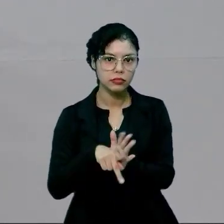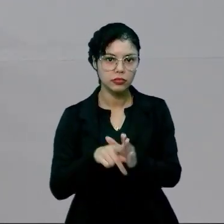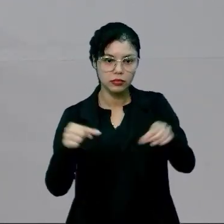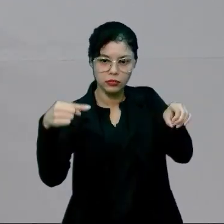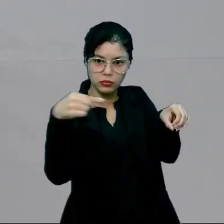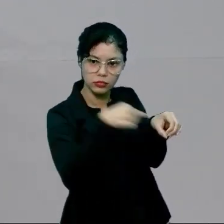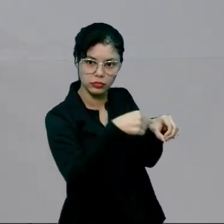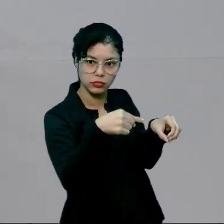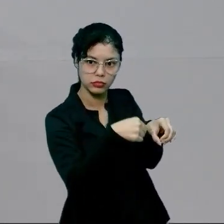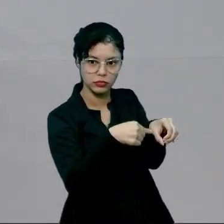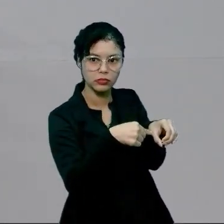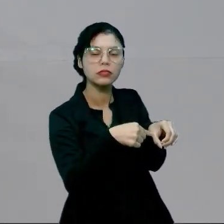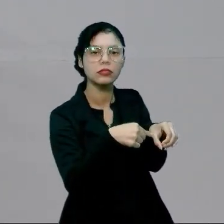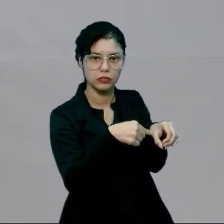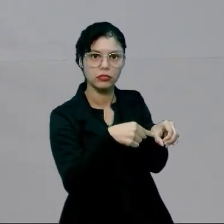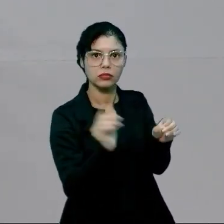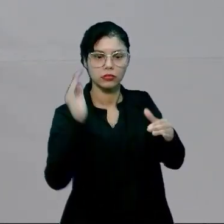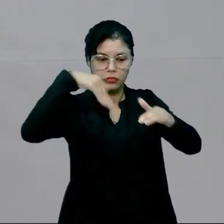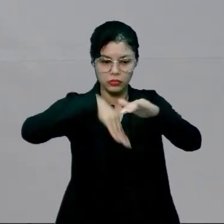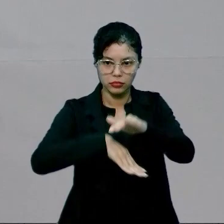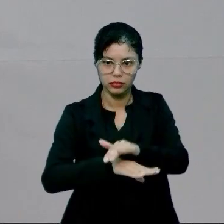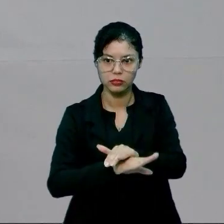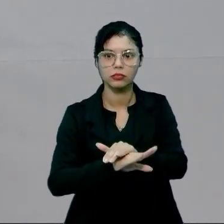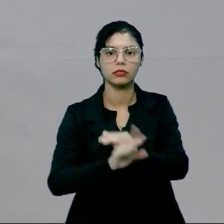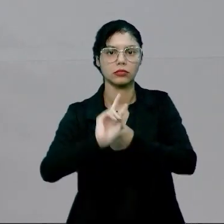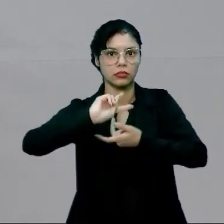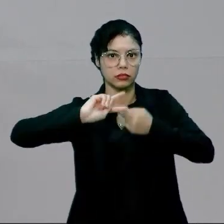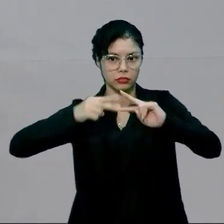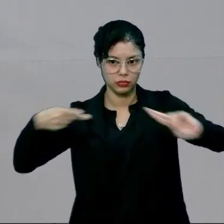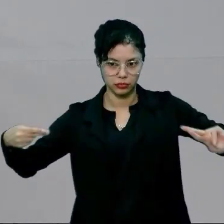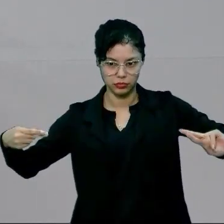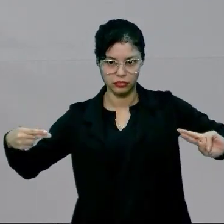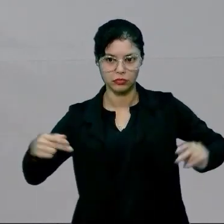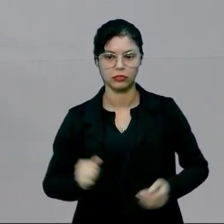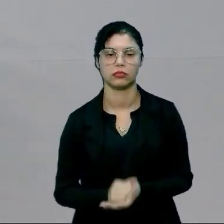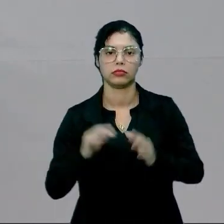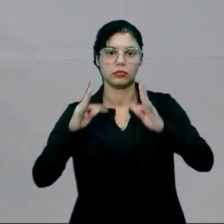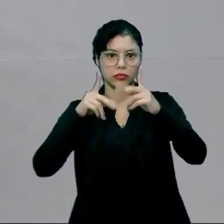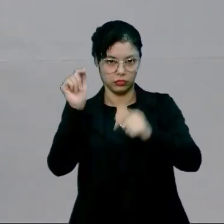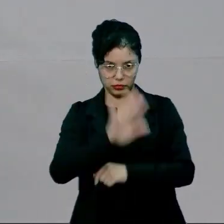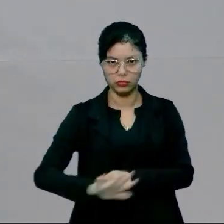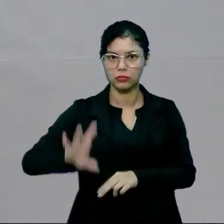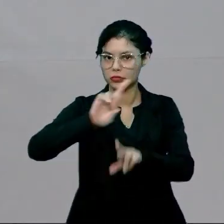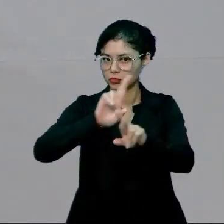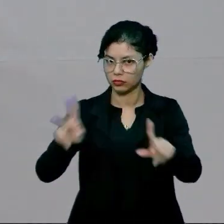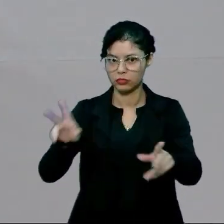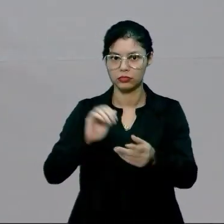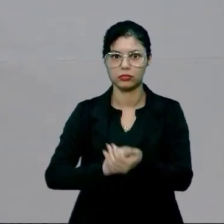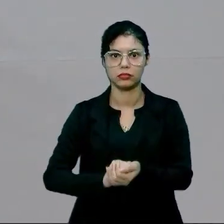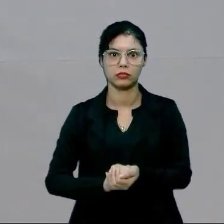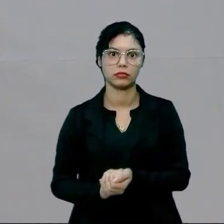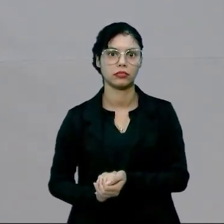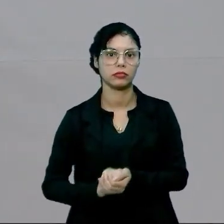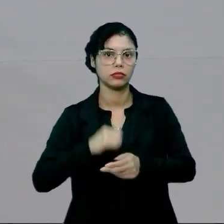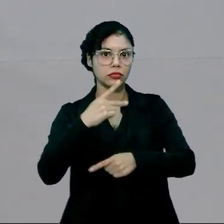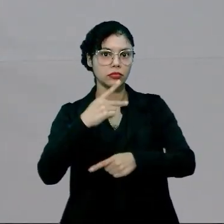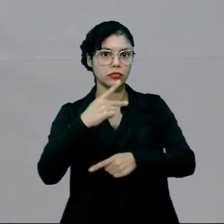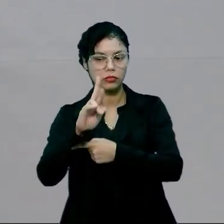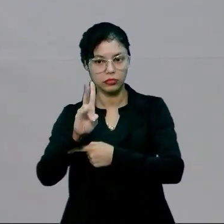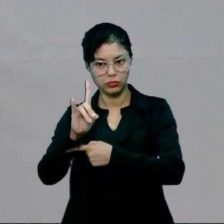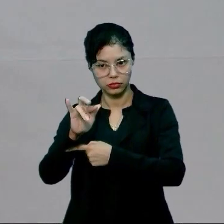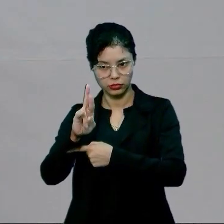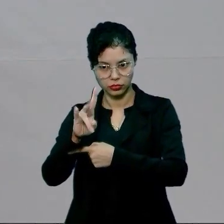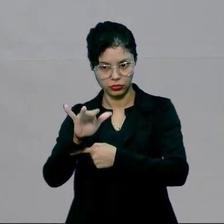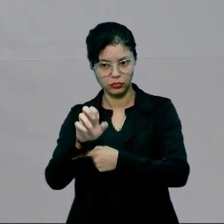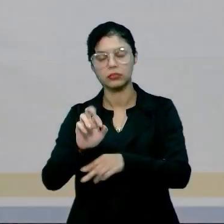núcleo bem definido que guarda aí o material genético, que é totalmente diferente aí dos seres procariontes, que